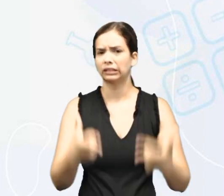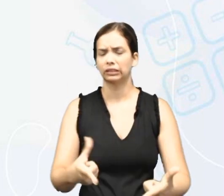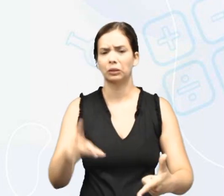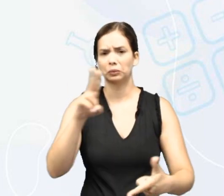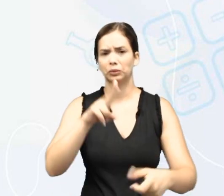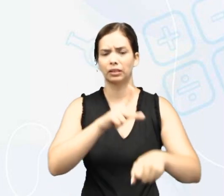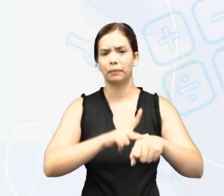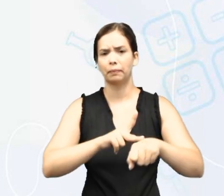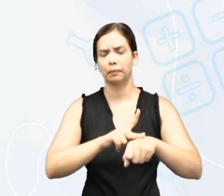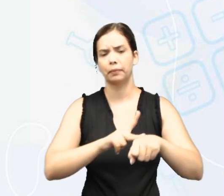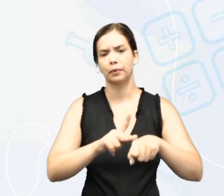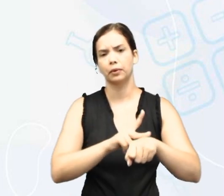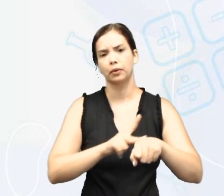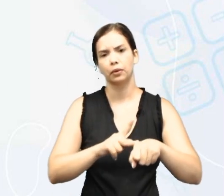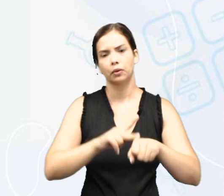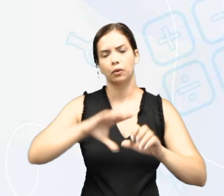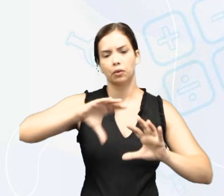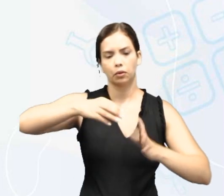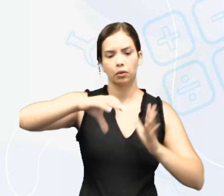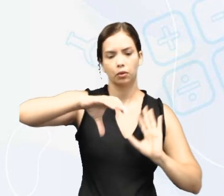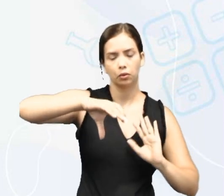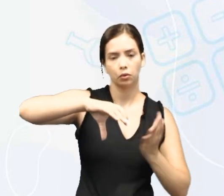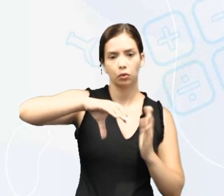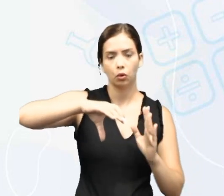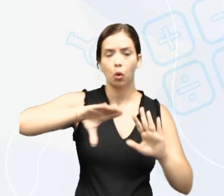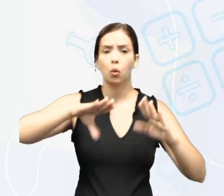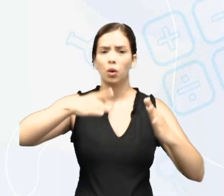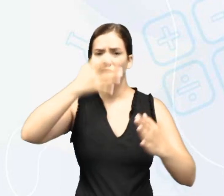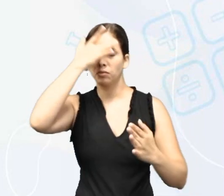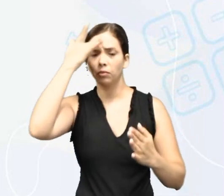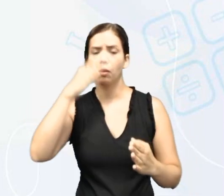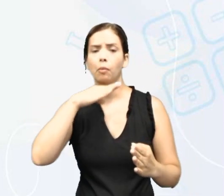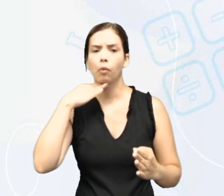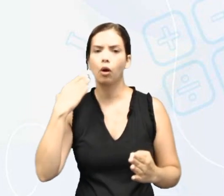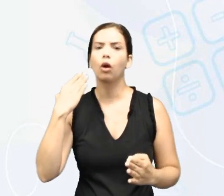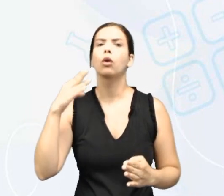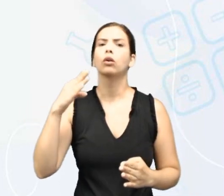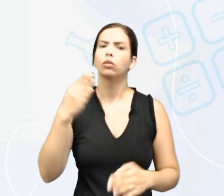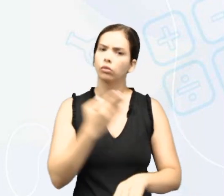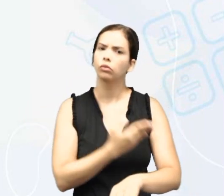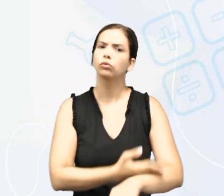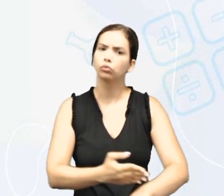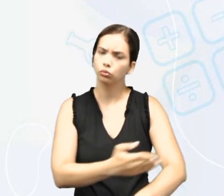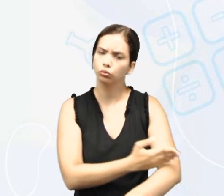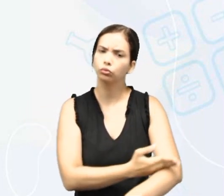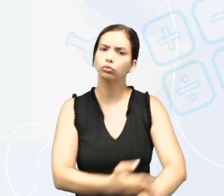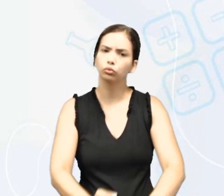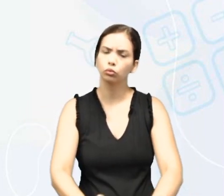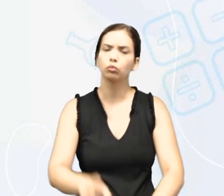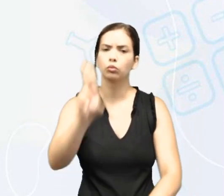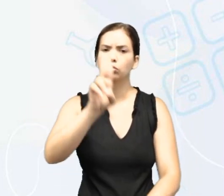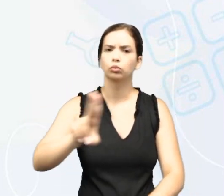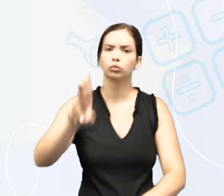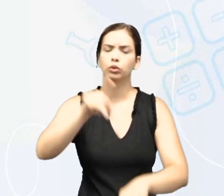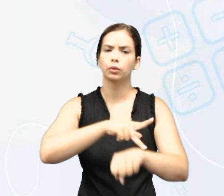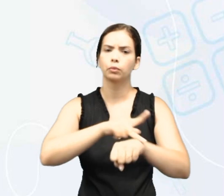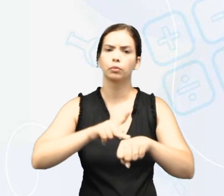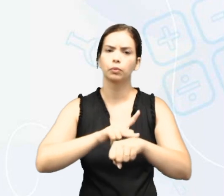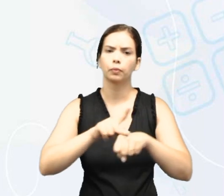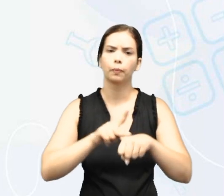ocidente costumam, né, no luto usar o preto, certo? Mas também ela vai ter essa conotação